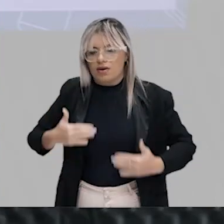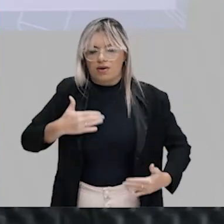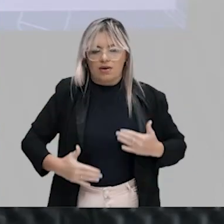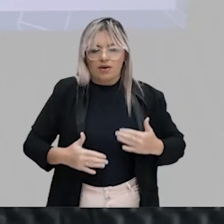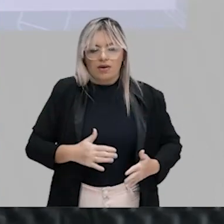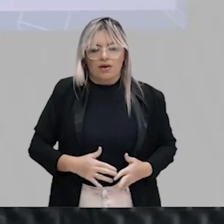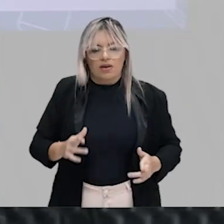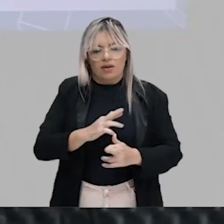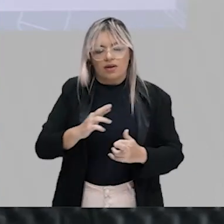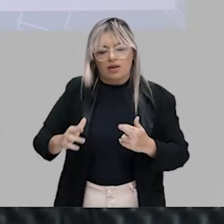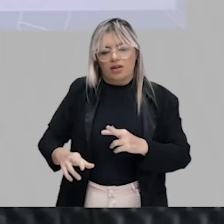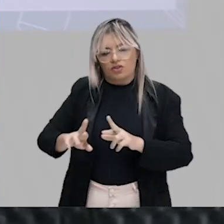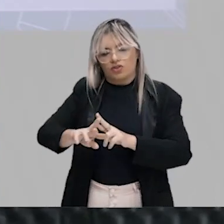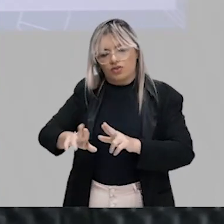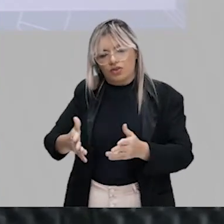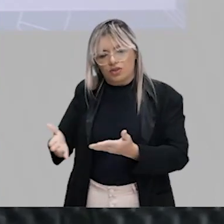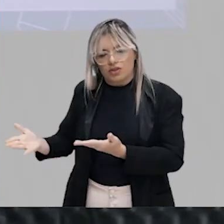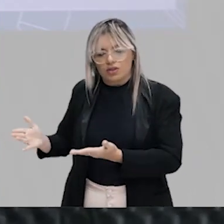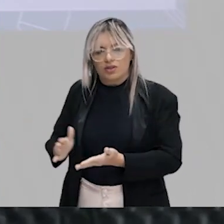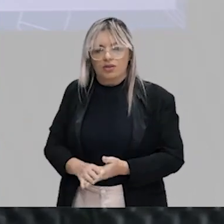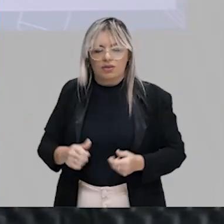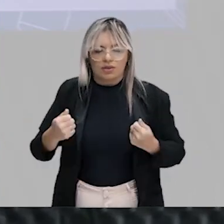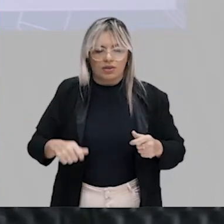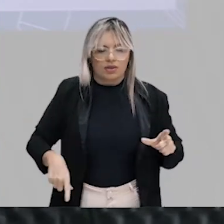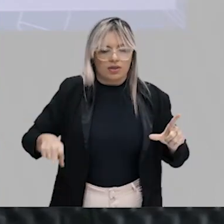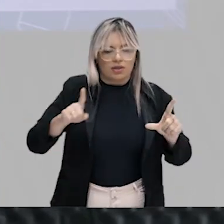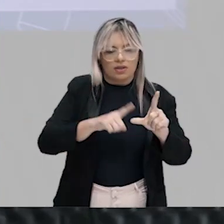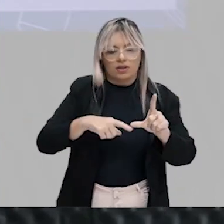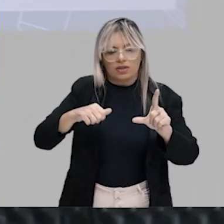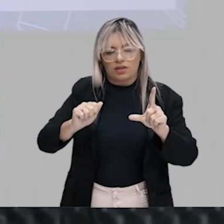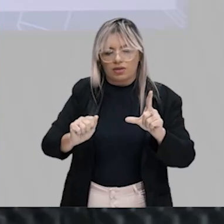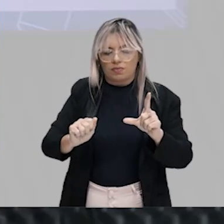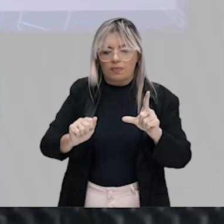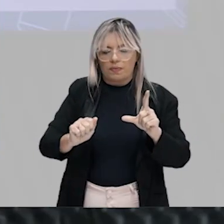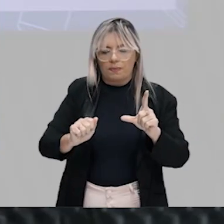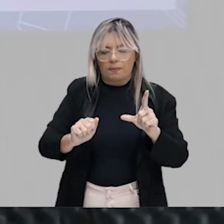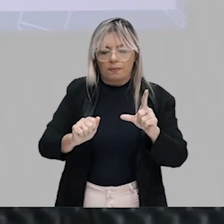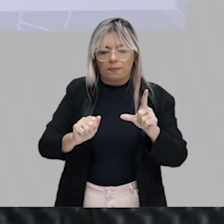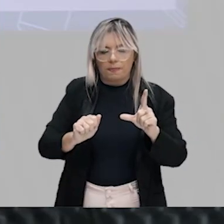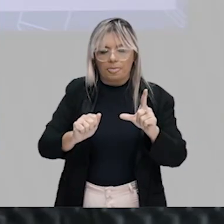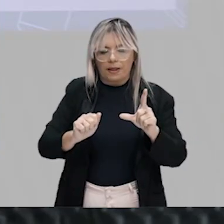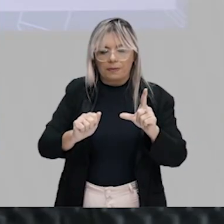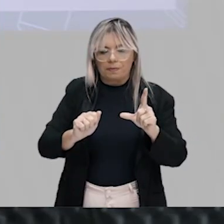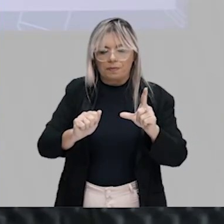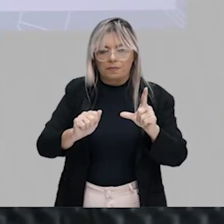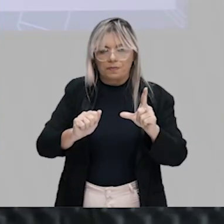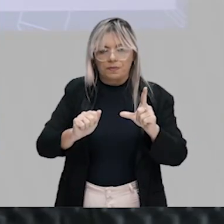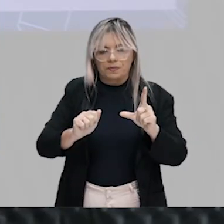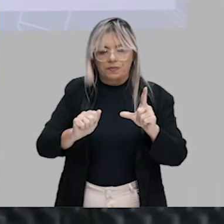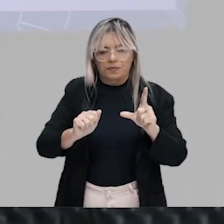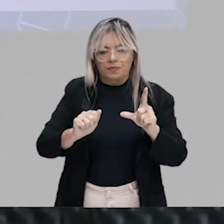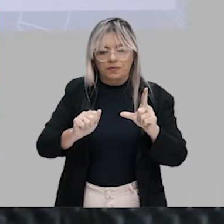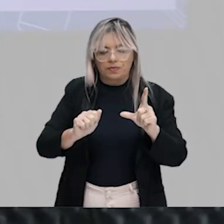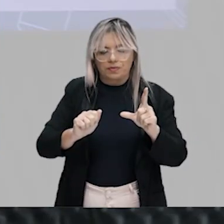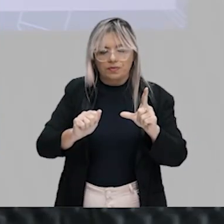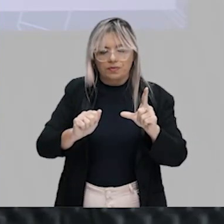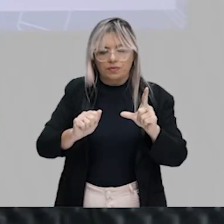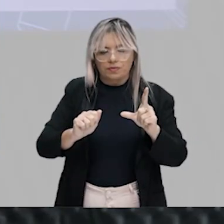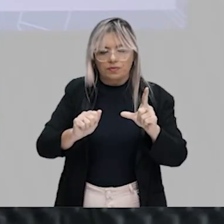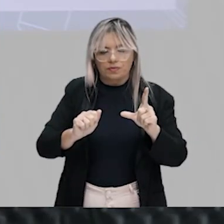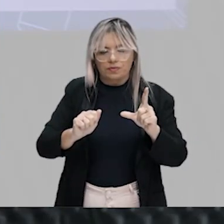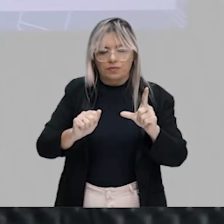que é necessário reconhecer o que é indicado pela mídia como referência para alcançar o objetivo e ter um corpo belo e